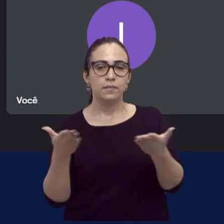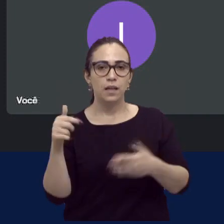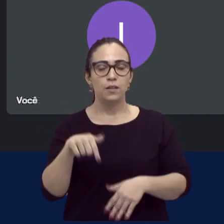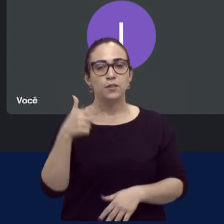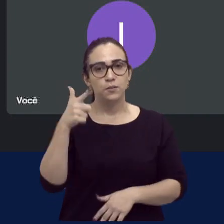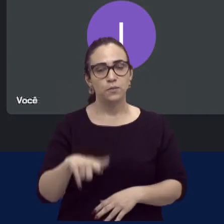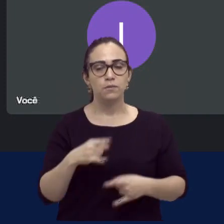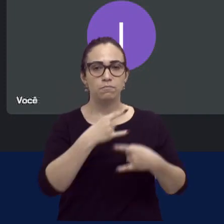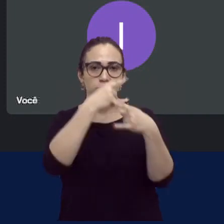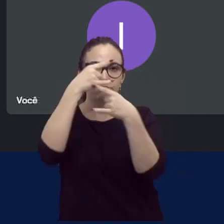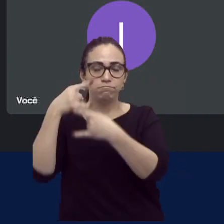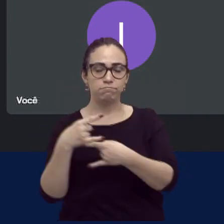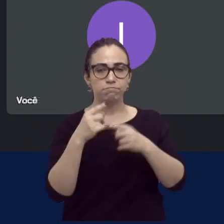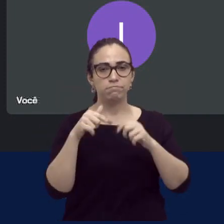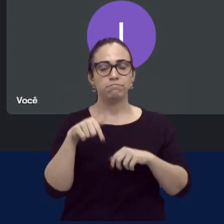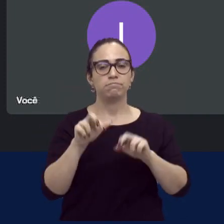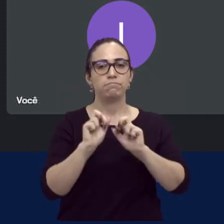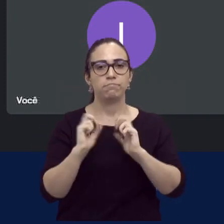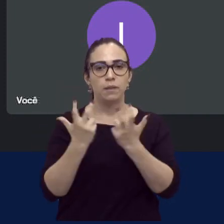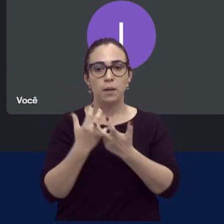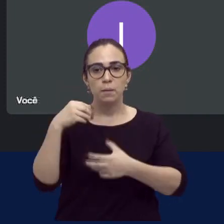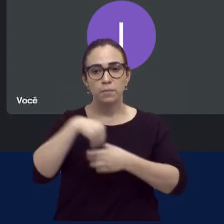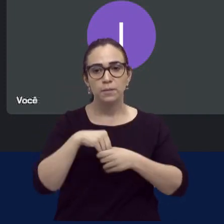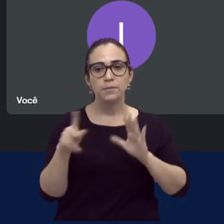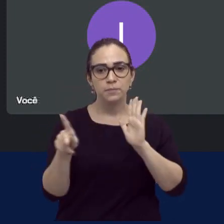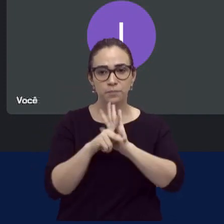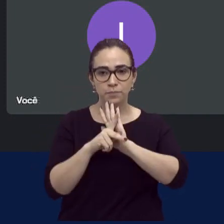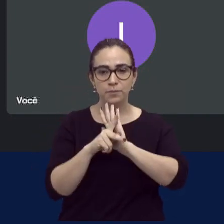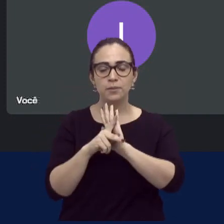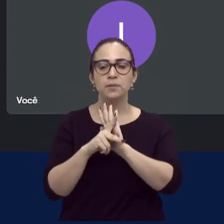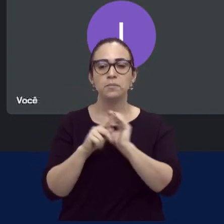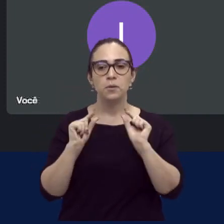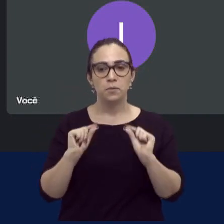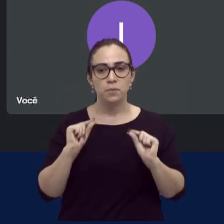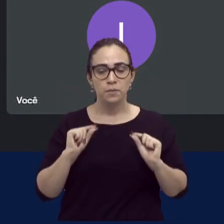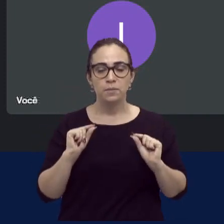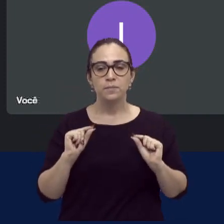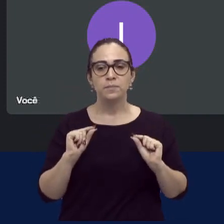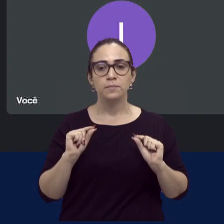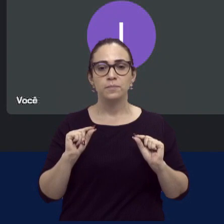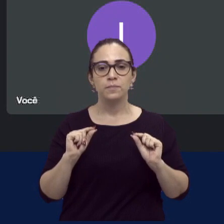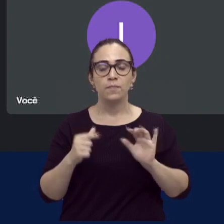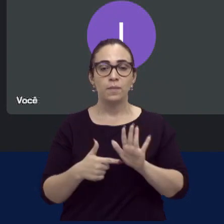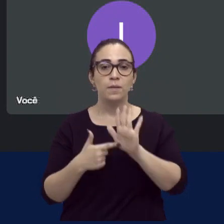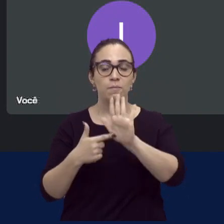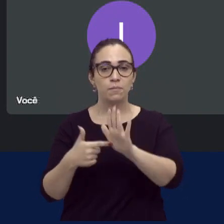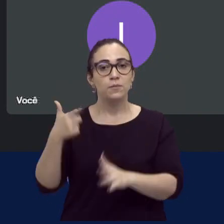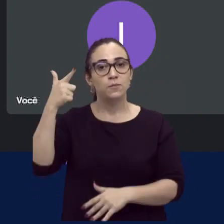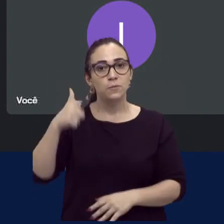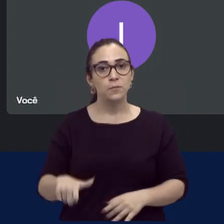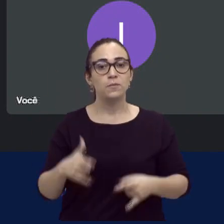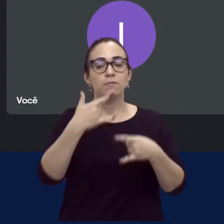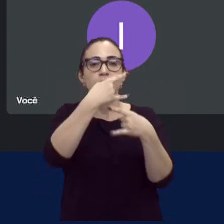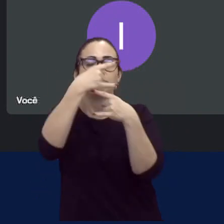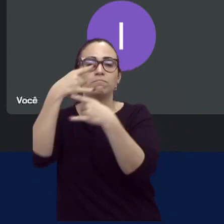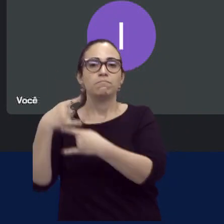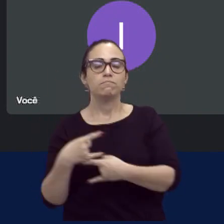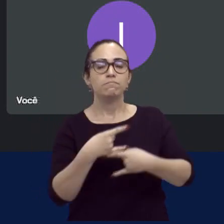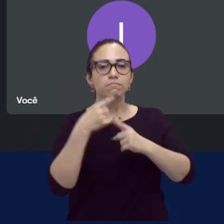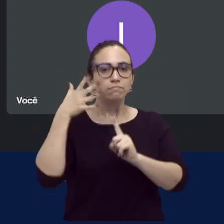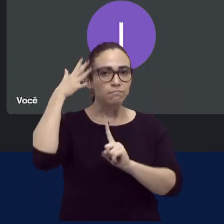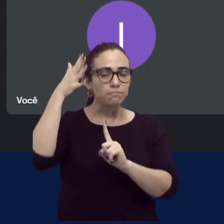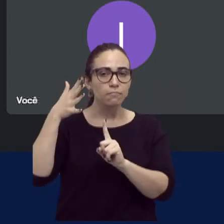Municipal de Fortaleza, já que somos um órgão da Câmara Municipal, para apresentar mais uma edição do